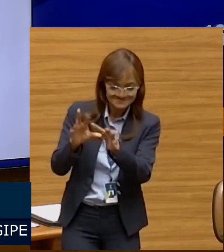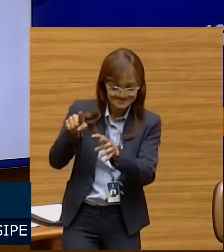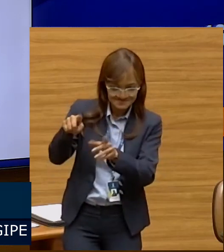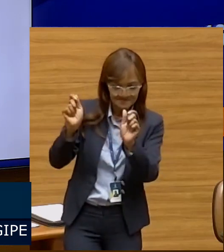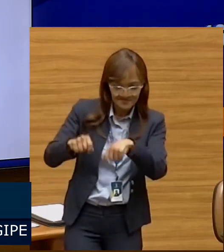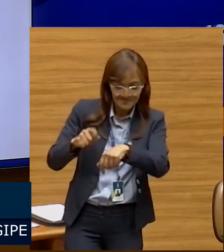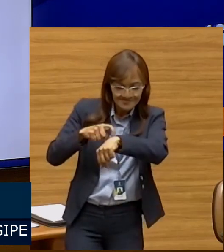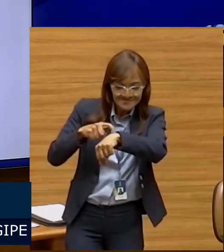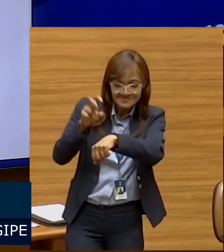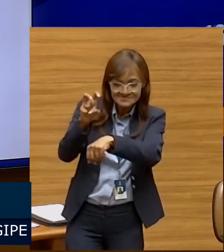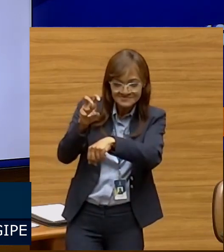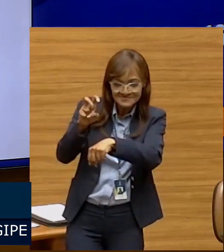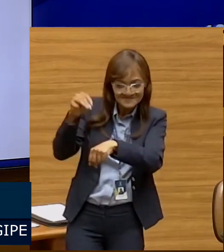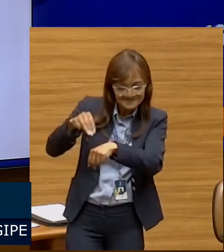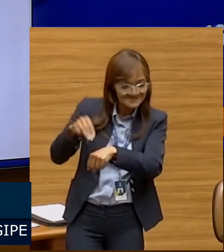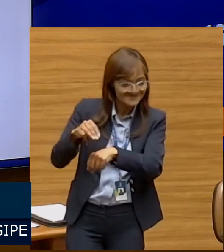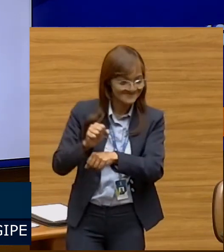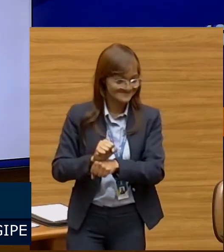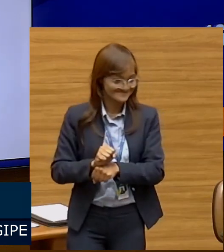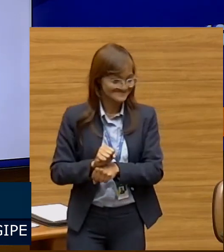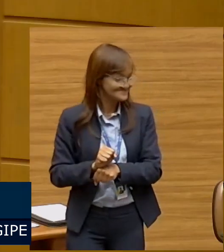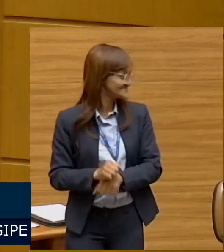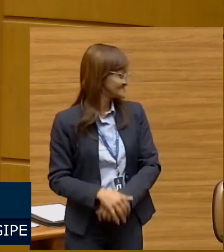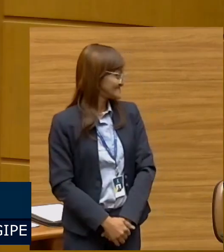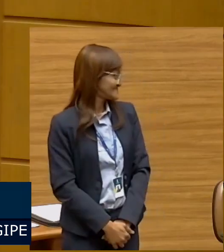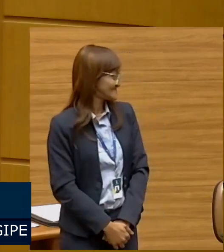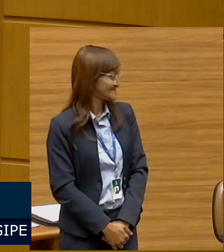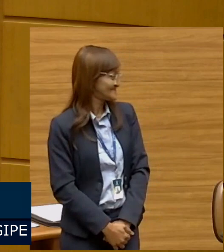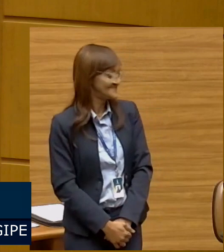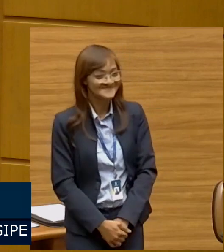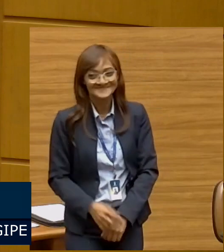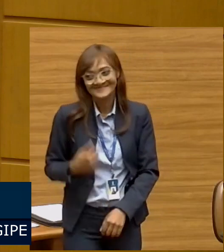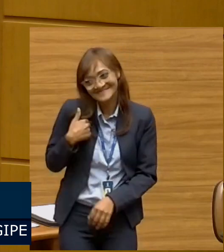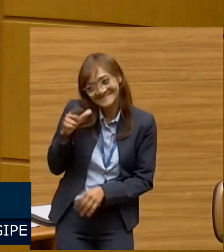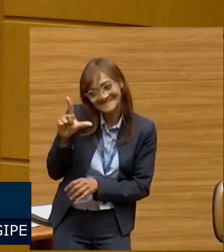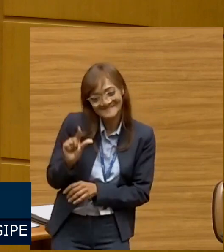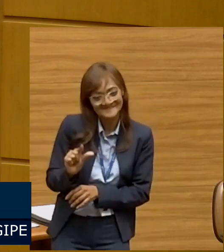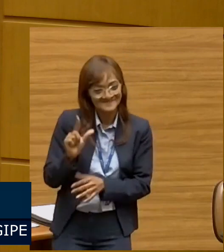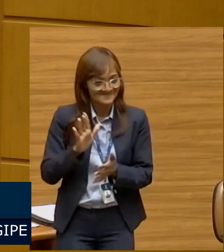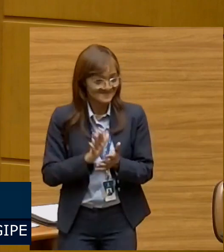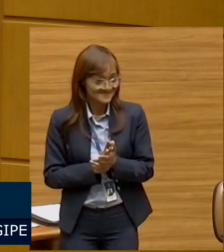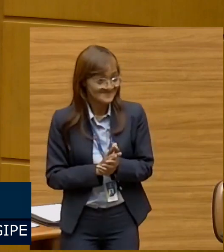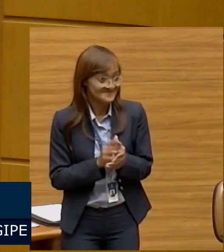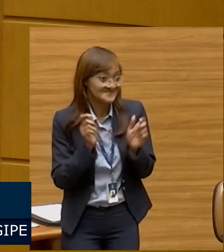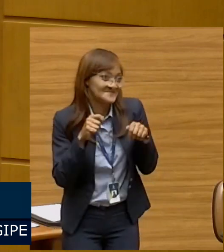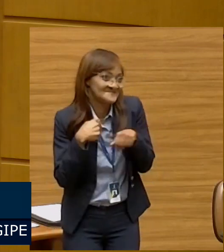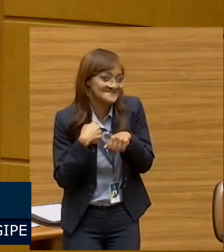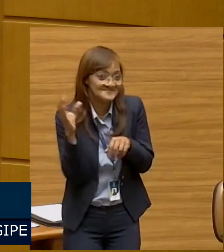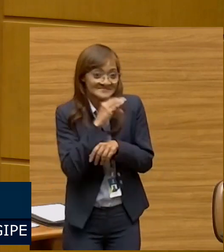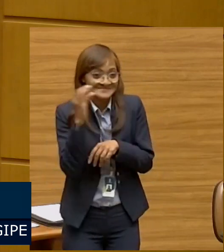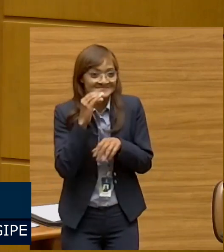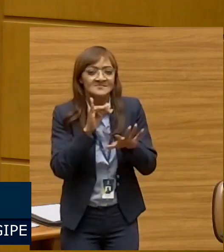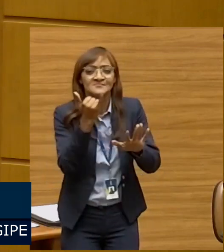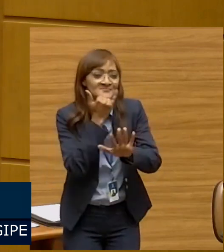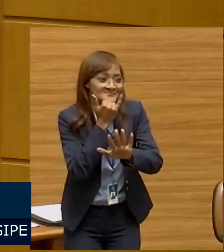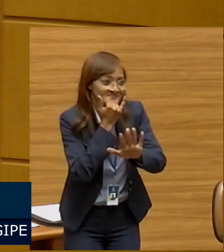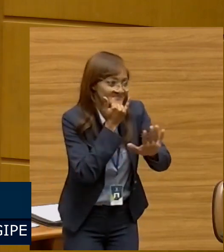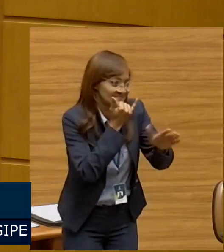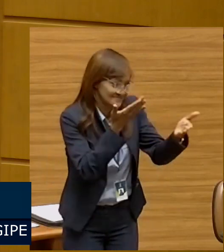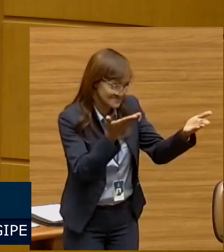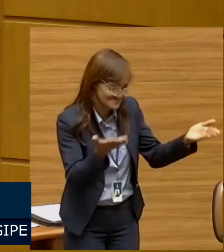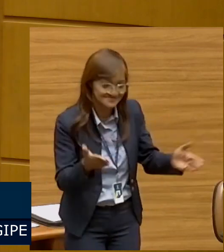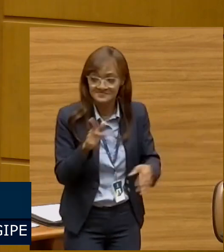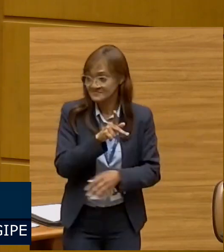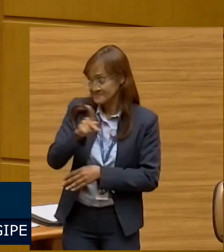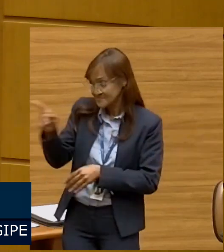pode usar mais 5 minutos. Vou usar menos. Eu disse que eu era prolixo, gente. Desculpa, senhora presidenta,